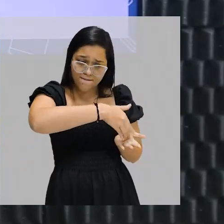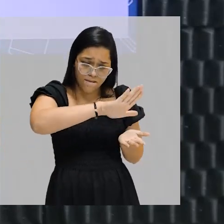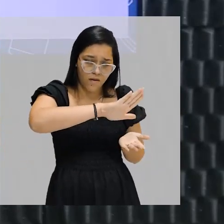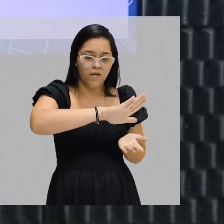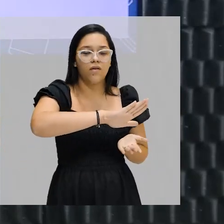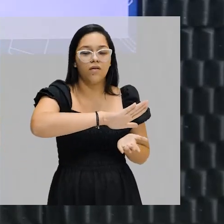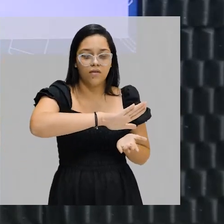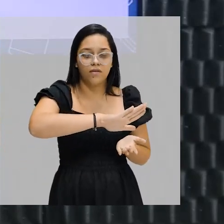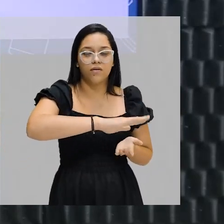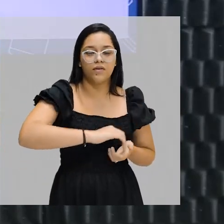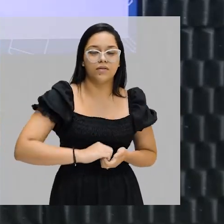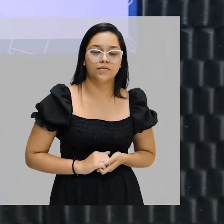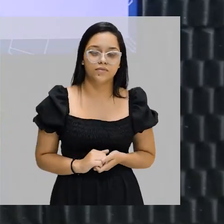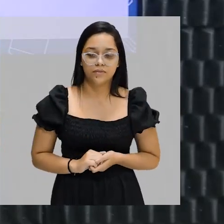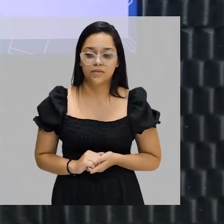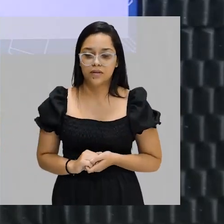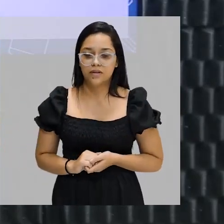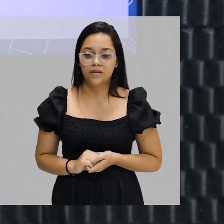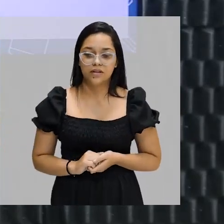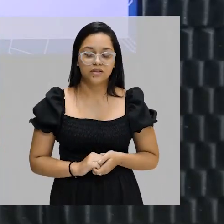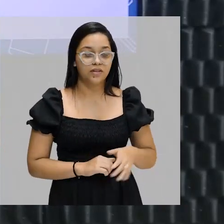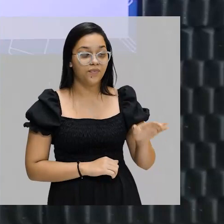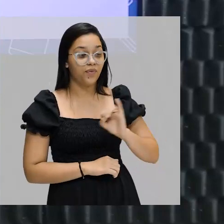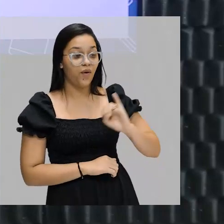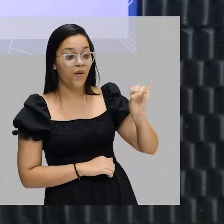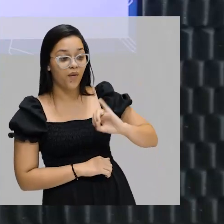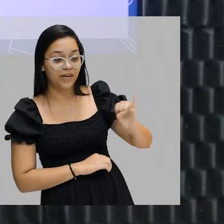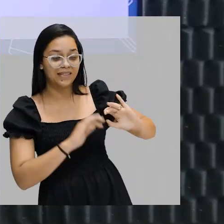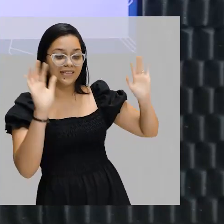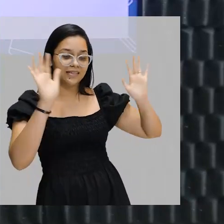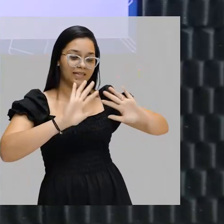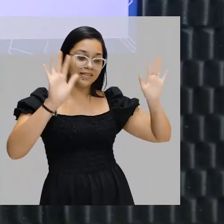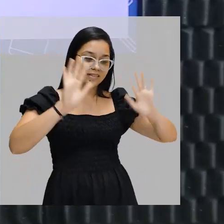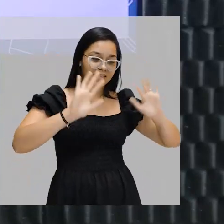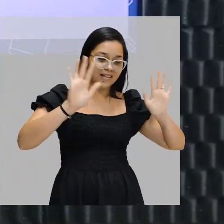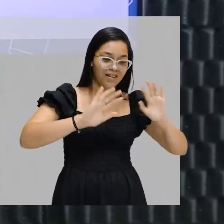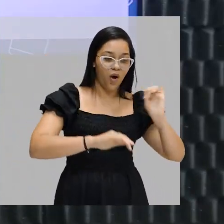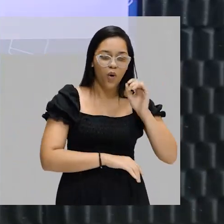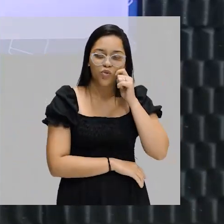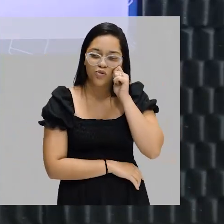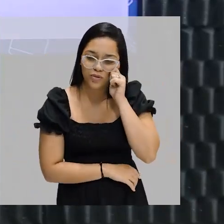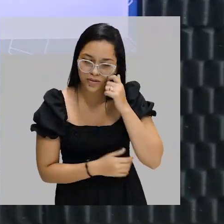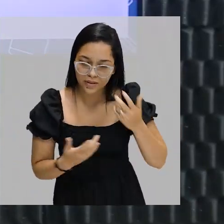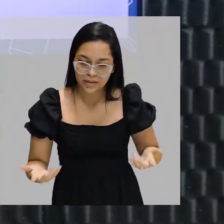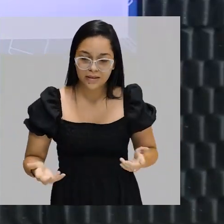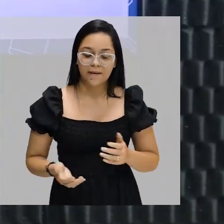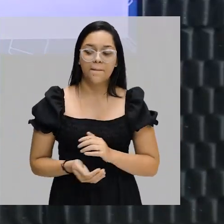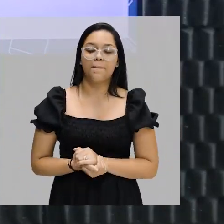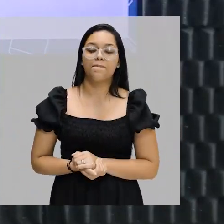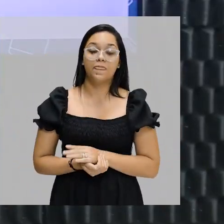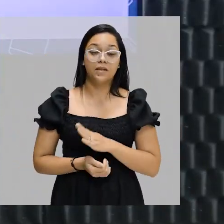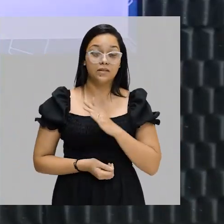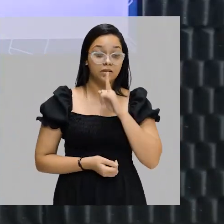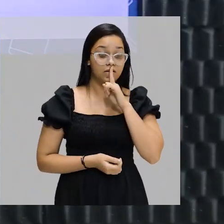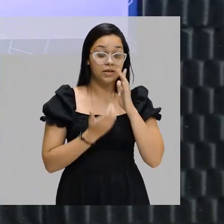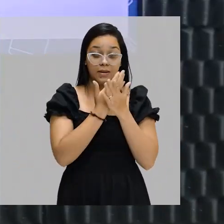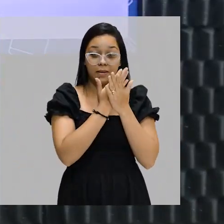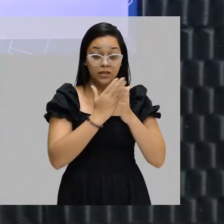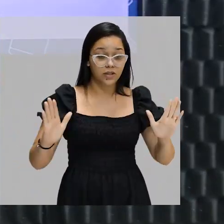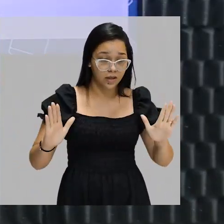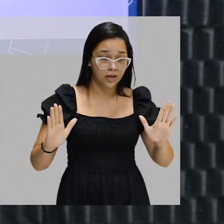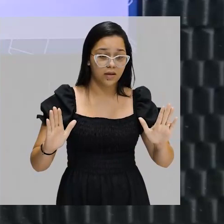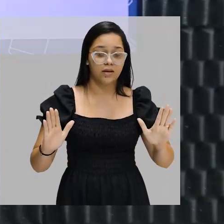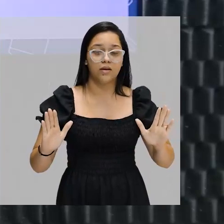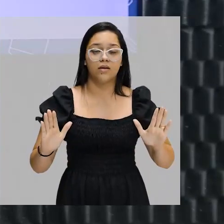com aprovação saudação Oi oi tchau é silêncio basta